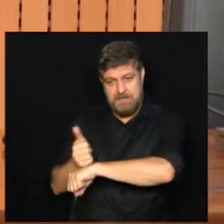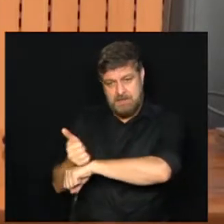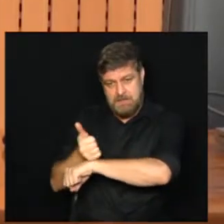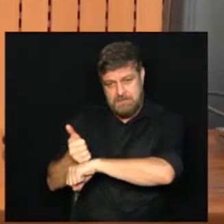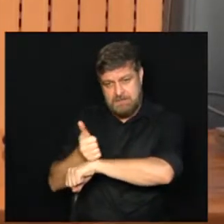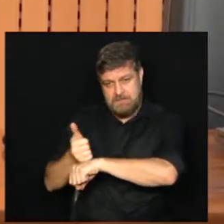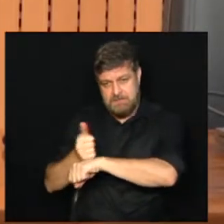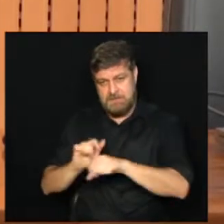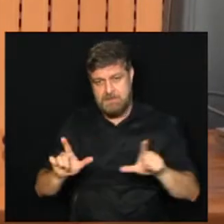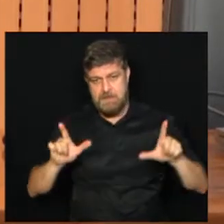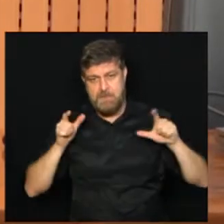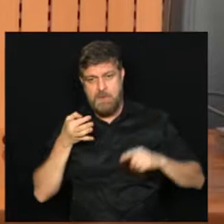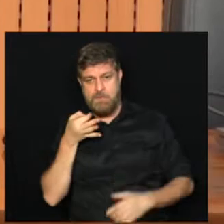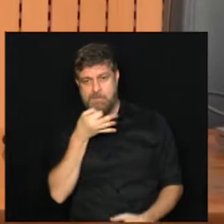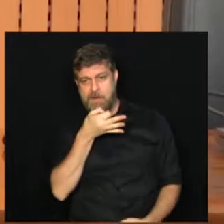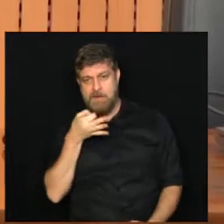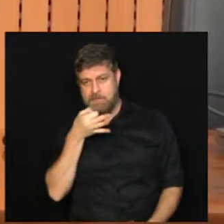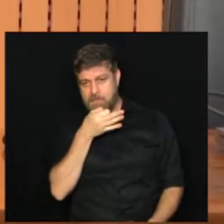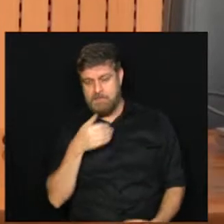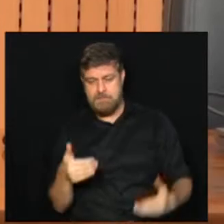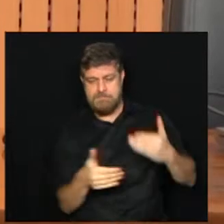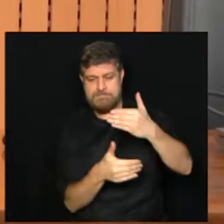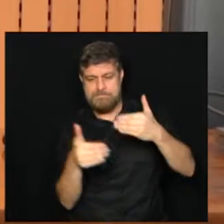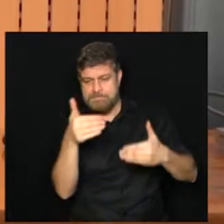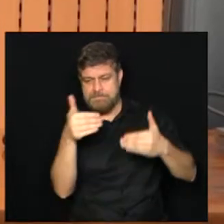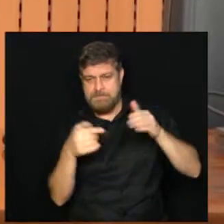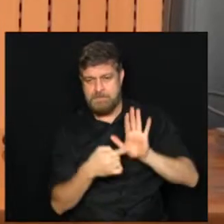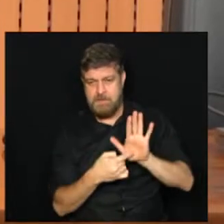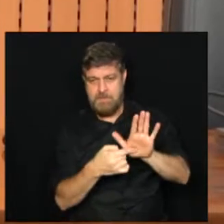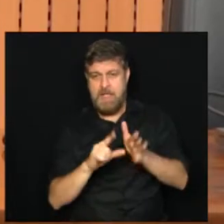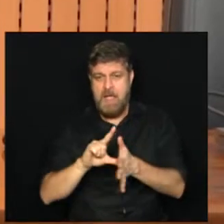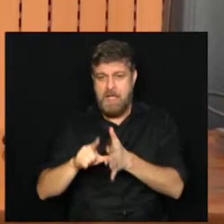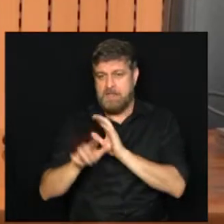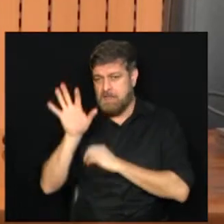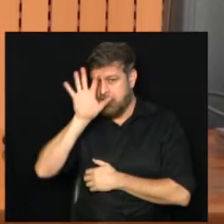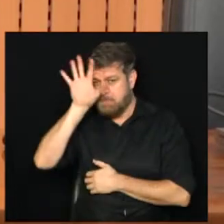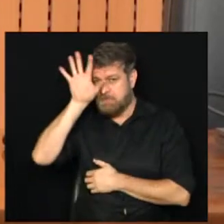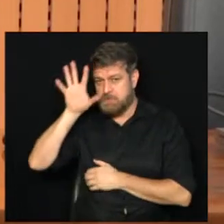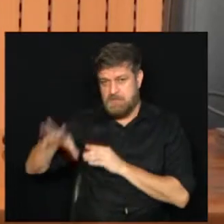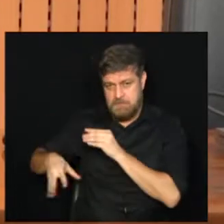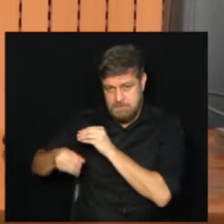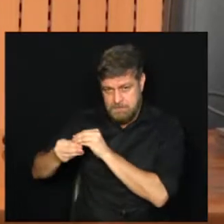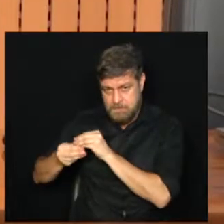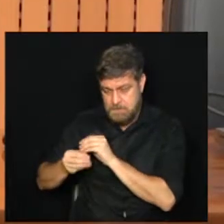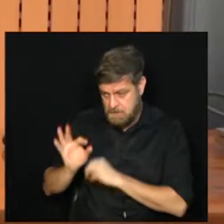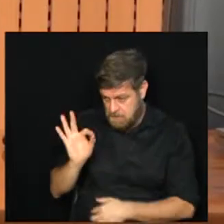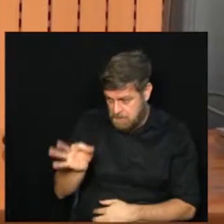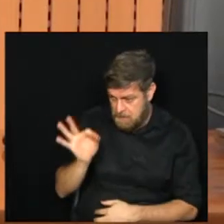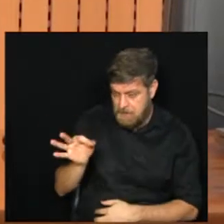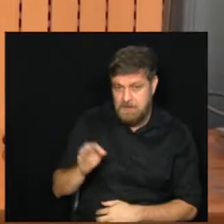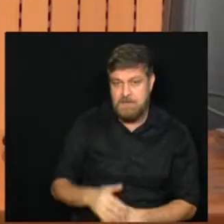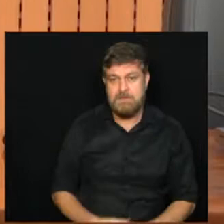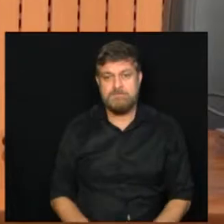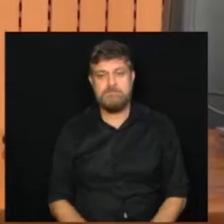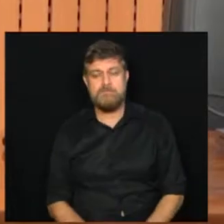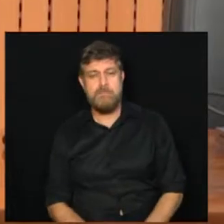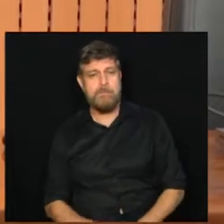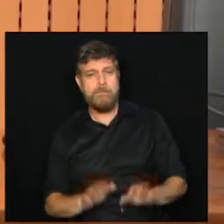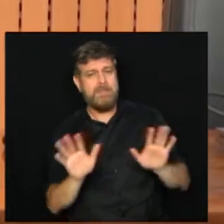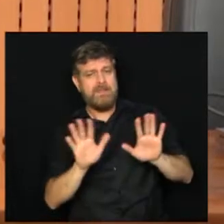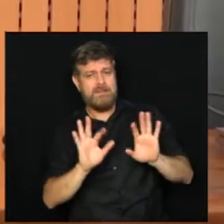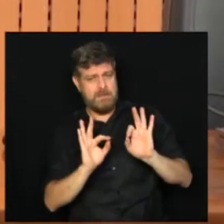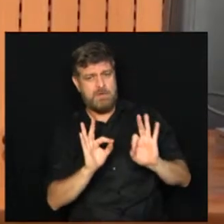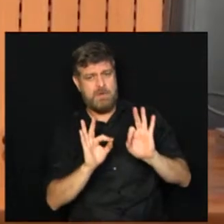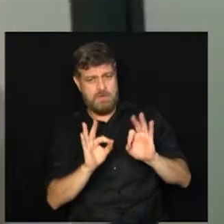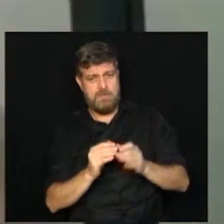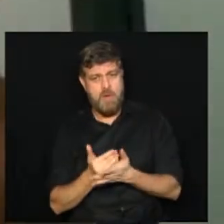palavra, fazer a apresentação. Em seguida, Tiago faz aí as considerações. É isso, né, Tiago? Você quer fazer uma introdução? Perfeito. Não, perfeito. Pode ser